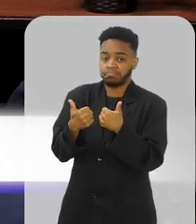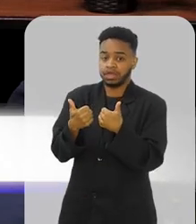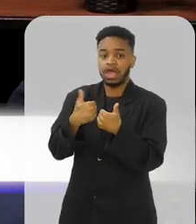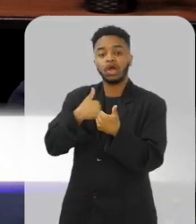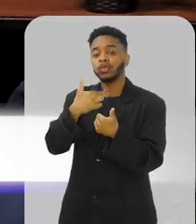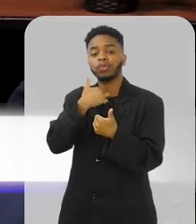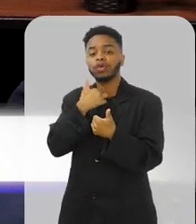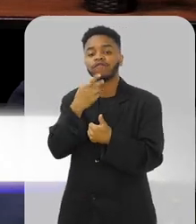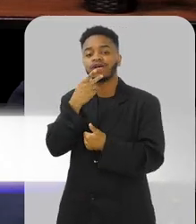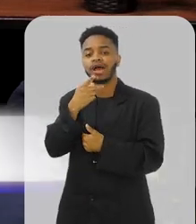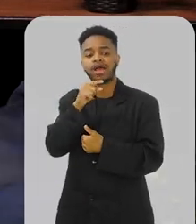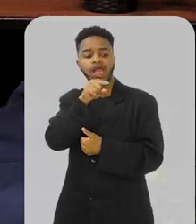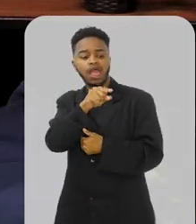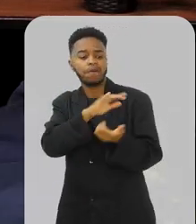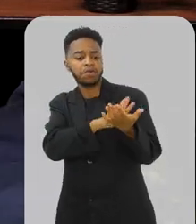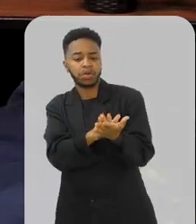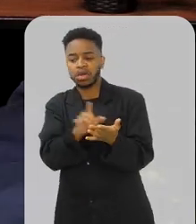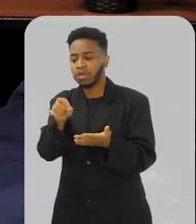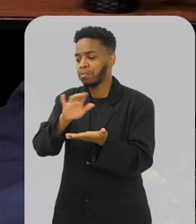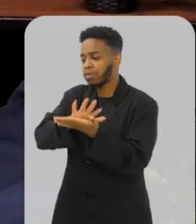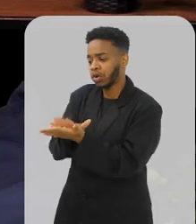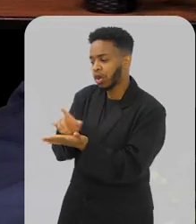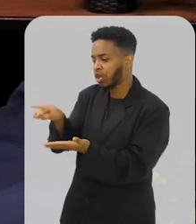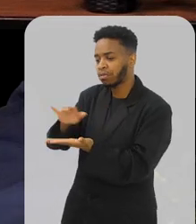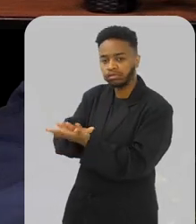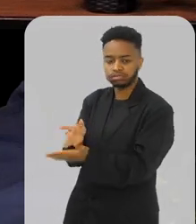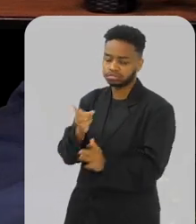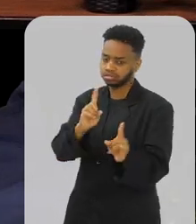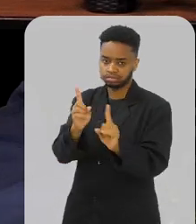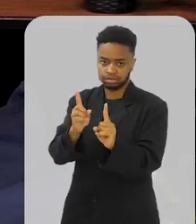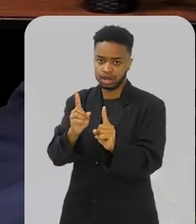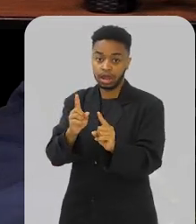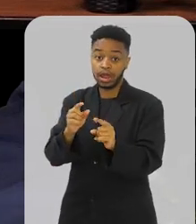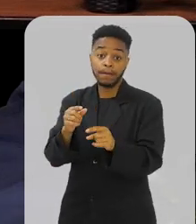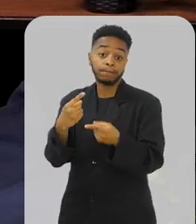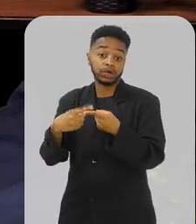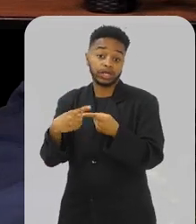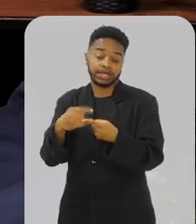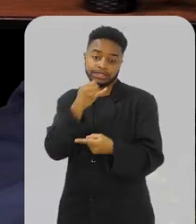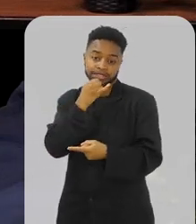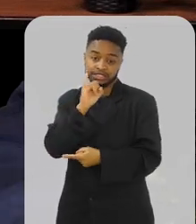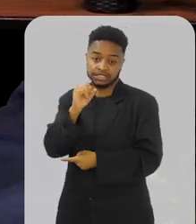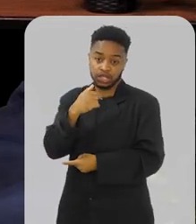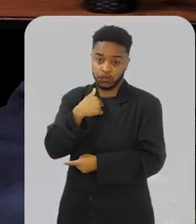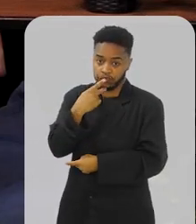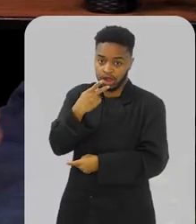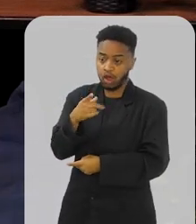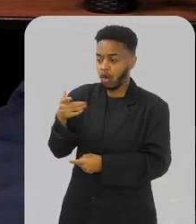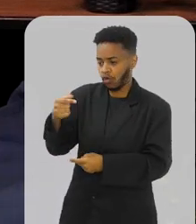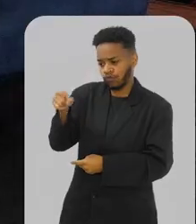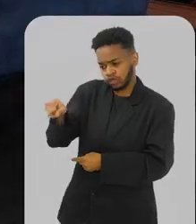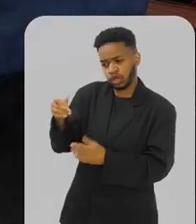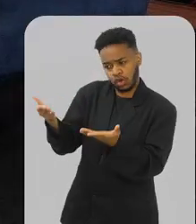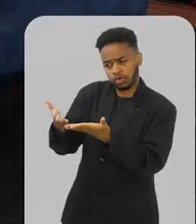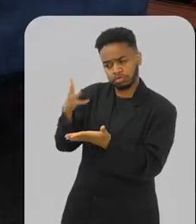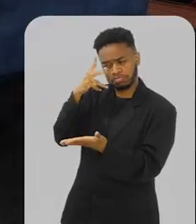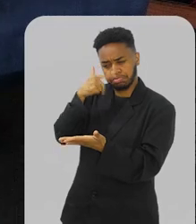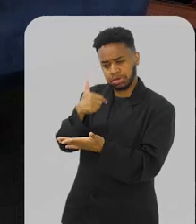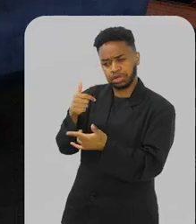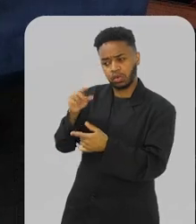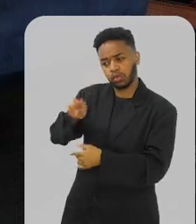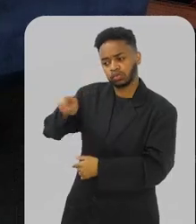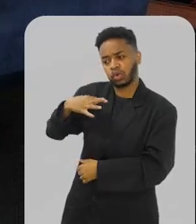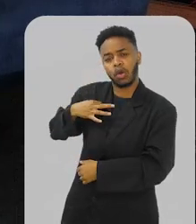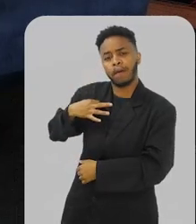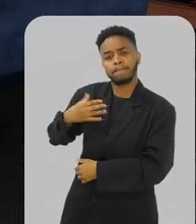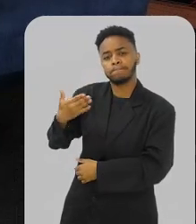sair rotulando que é intolerância. É intolerância eu dizer assim: hoje você está linda de branco. Por